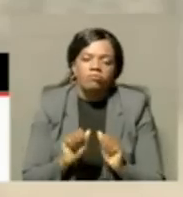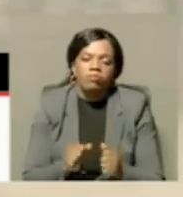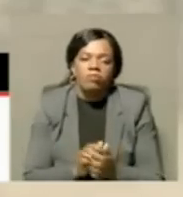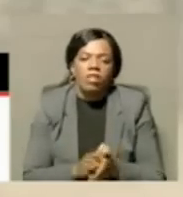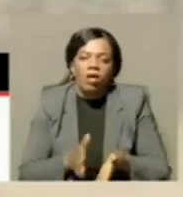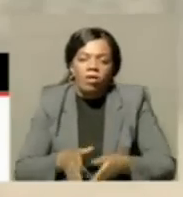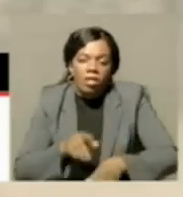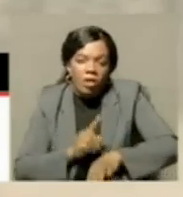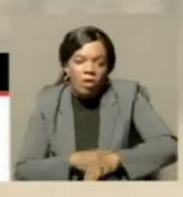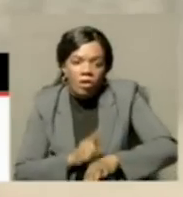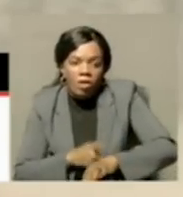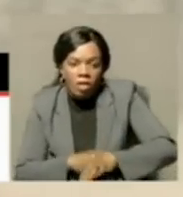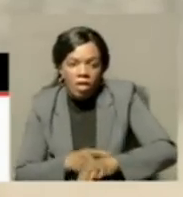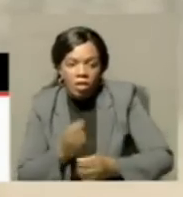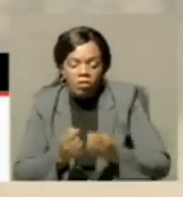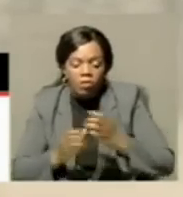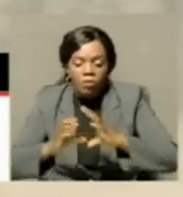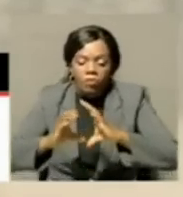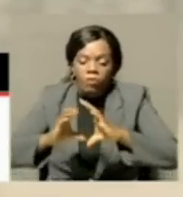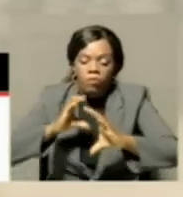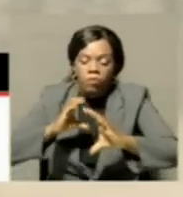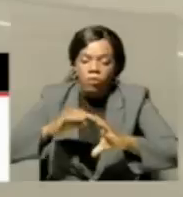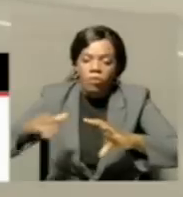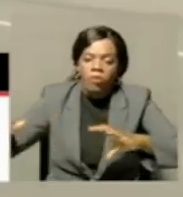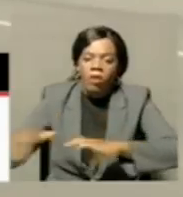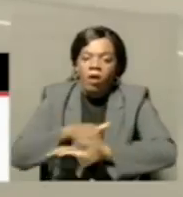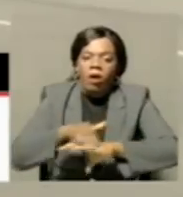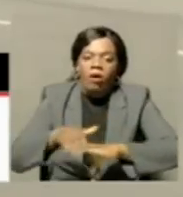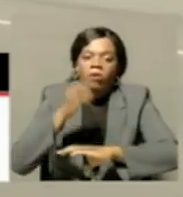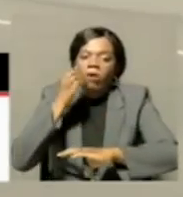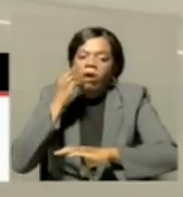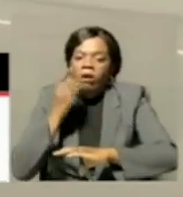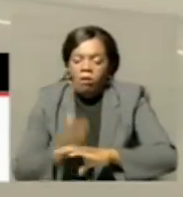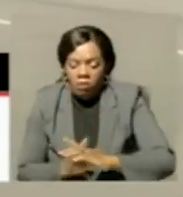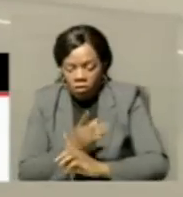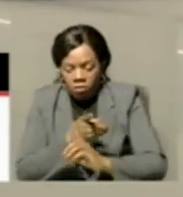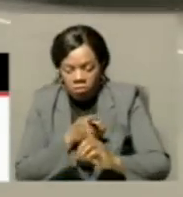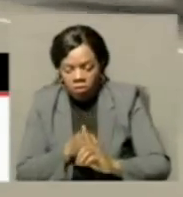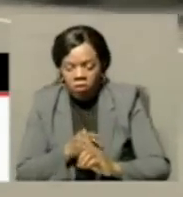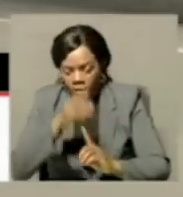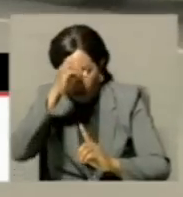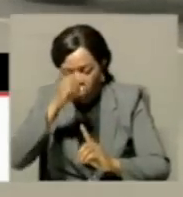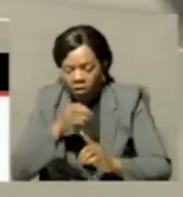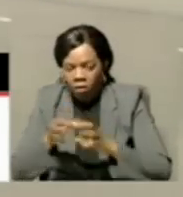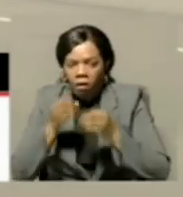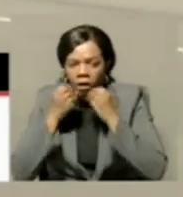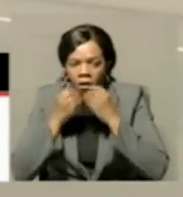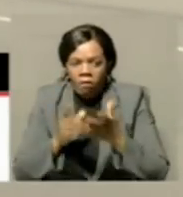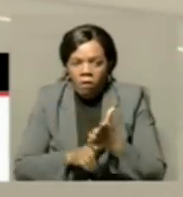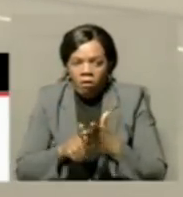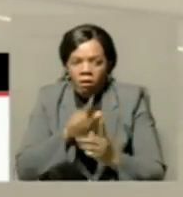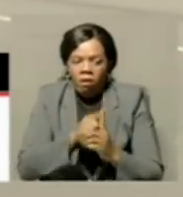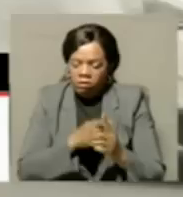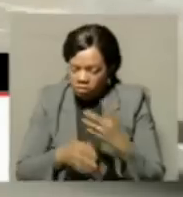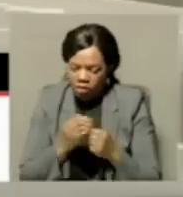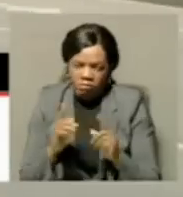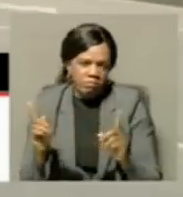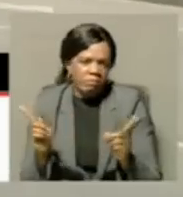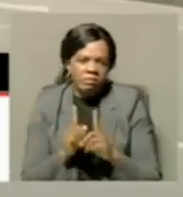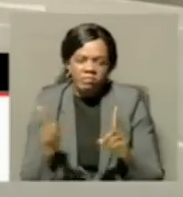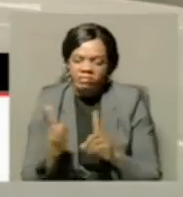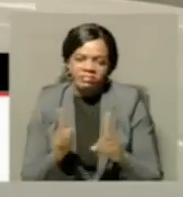aos horários para a circulação de caminhões na capital, as autoridades esclarecem que a medida não abrange todos,